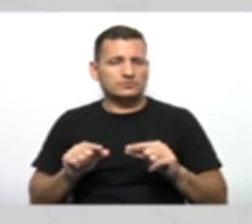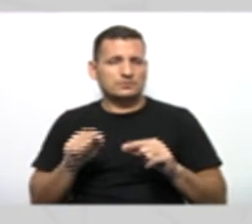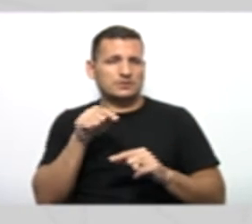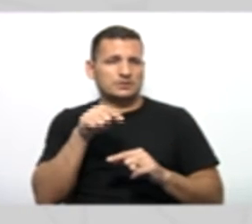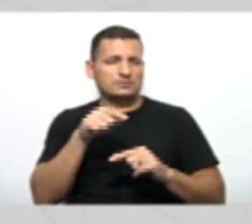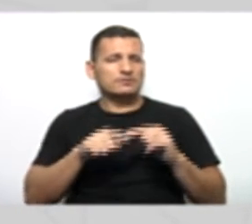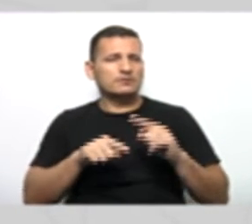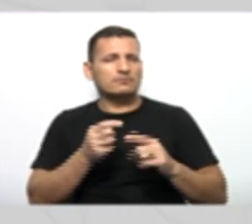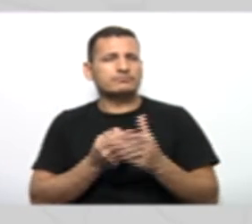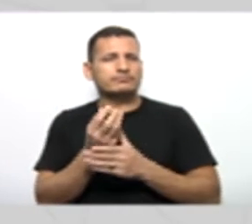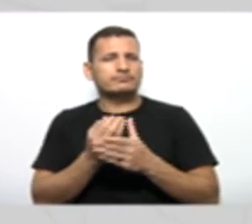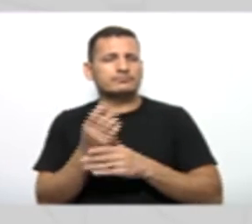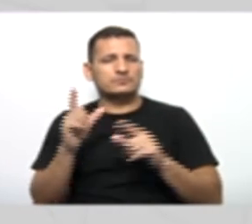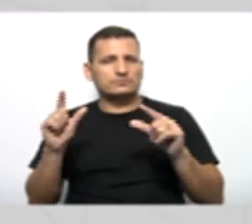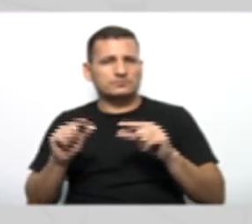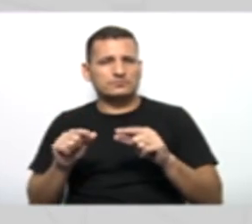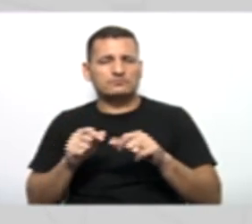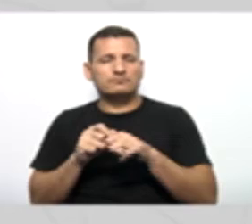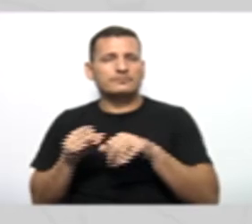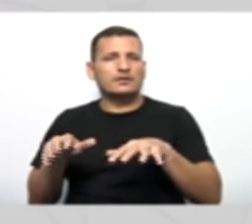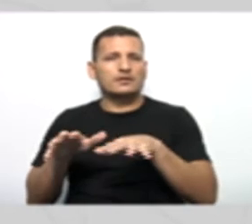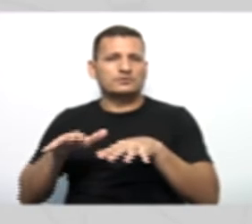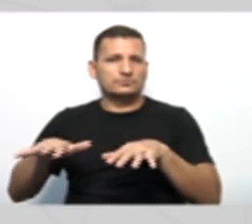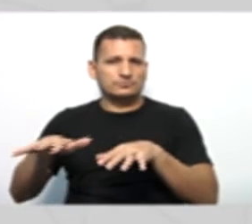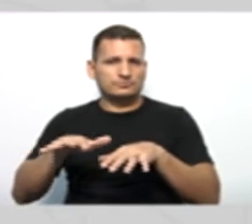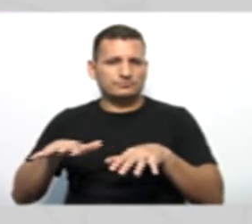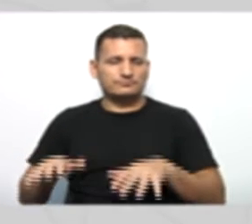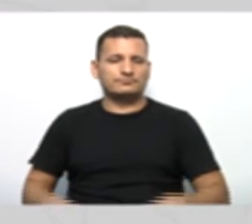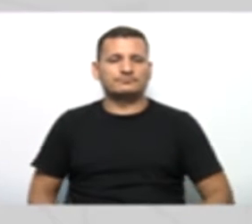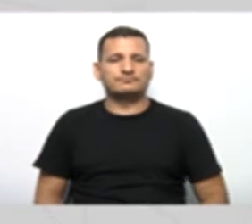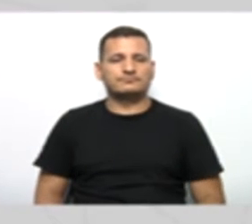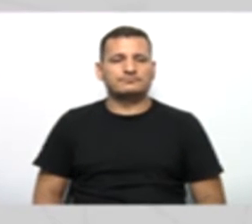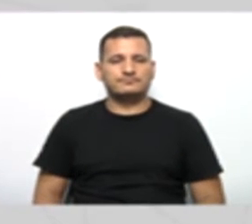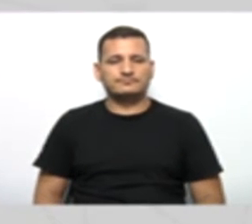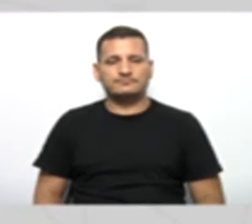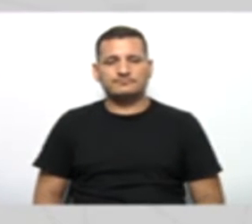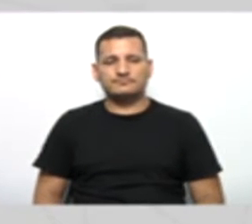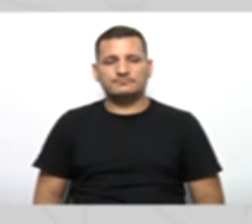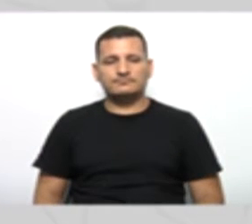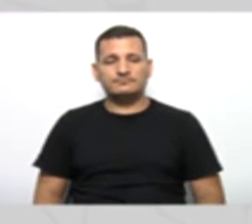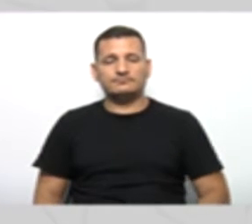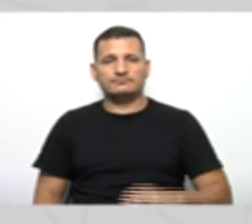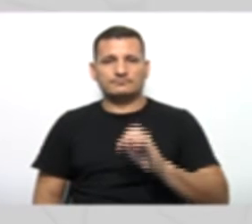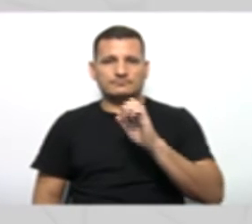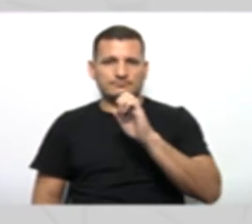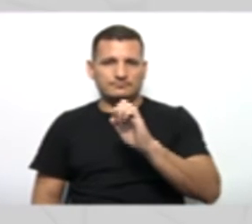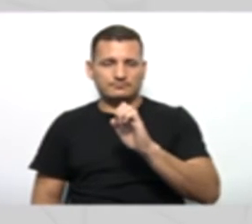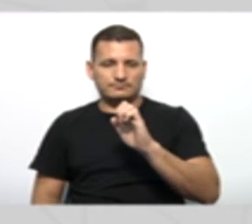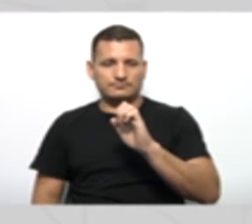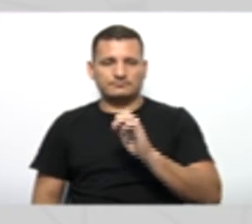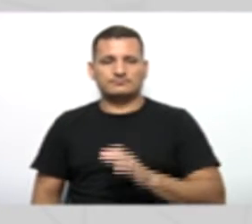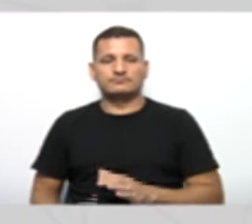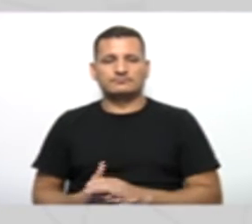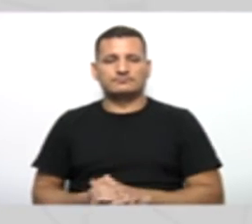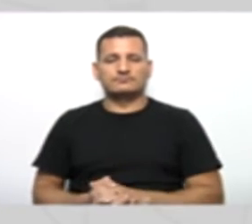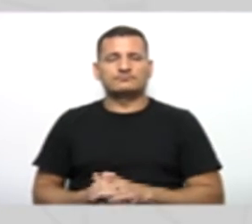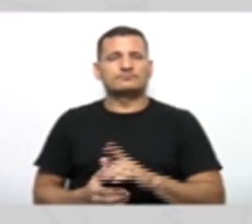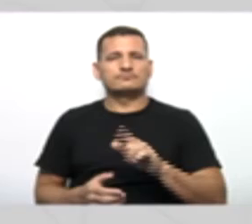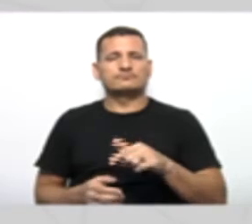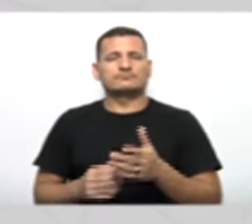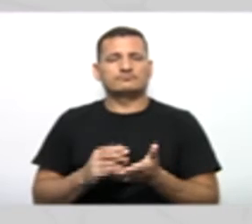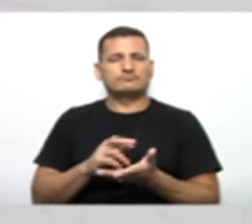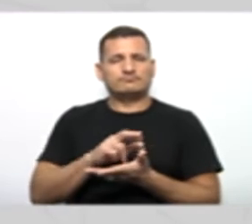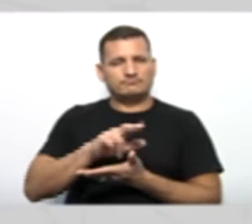vai produzir no meio ambiente ao ser produzido. E a letra E é um conjunto de ações